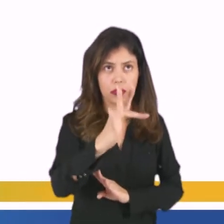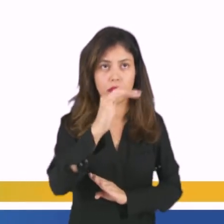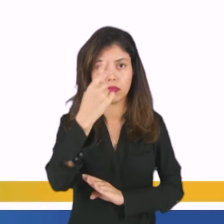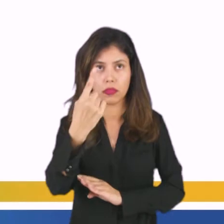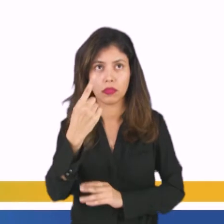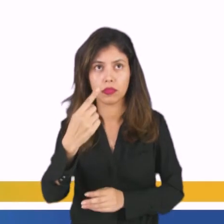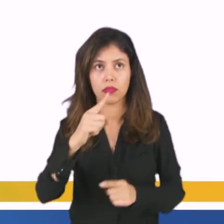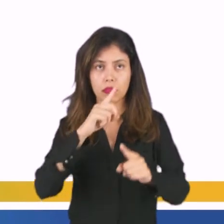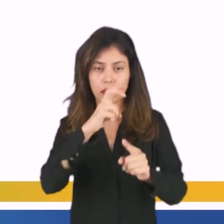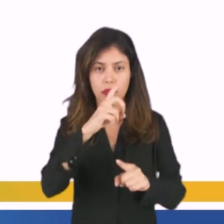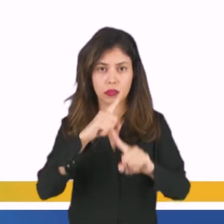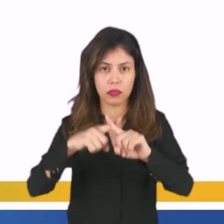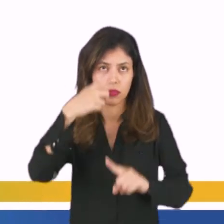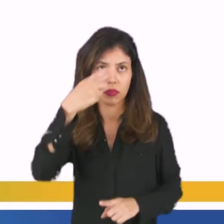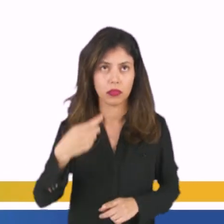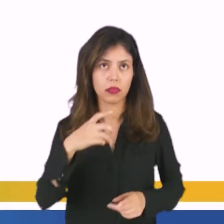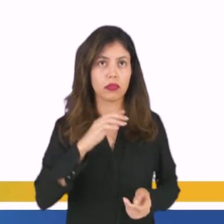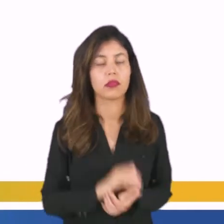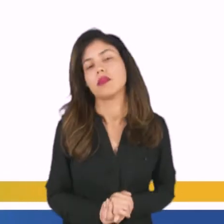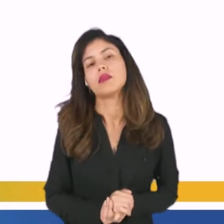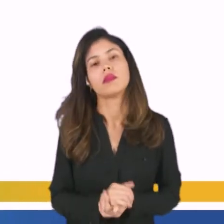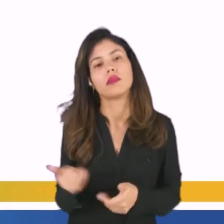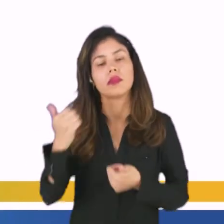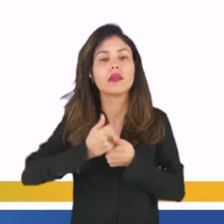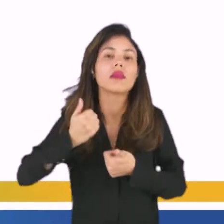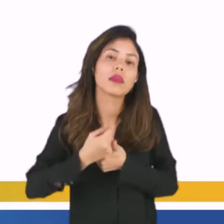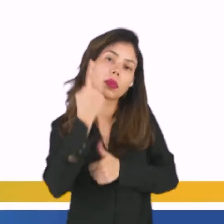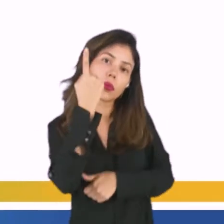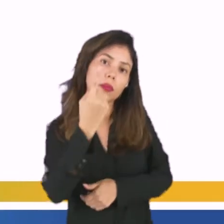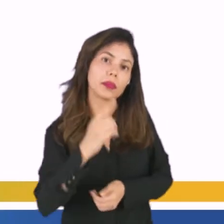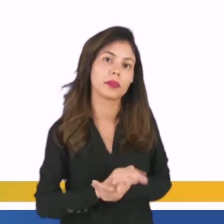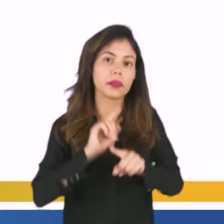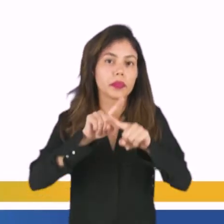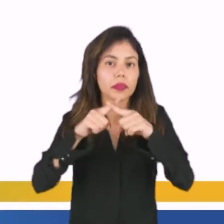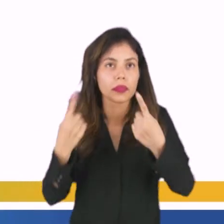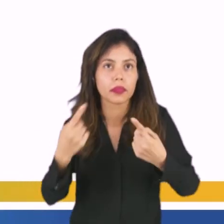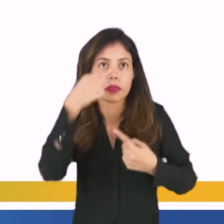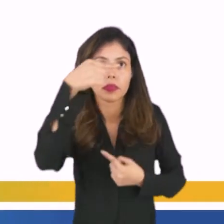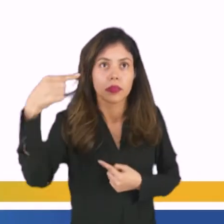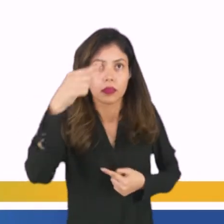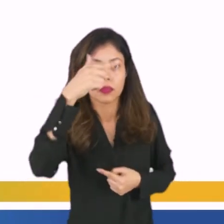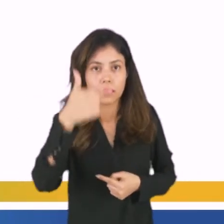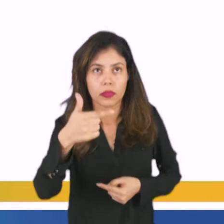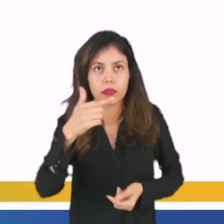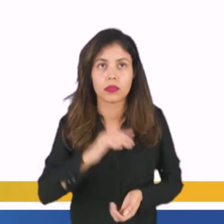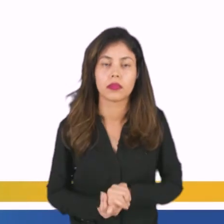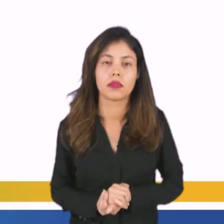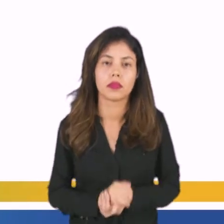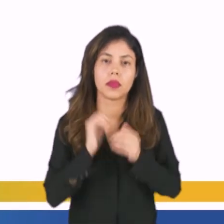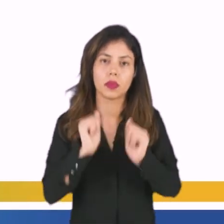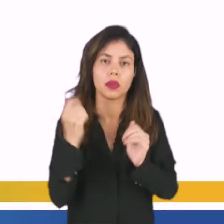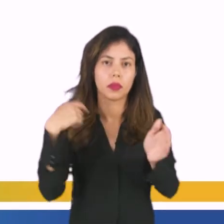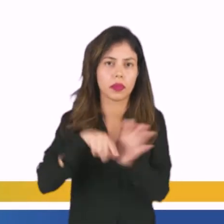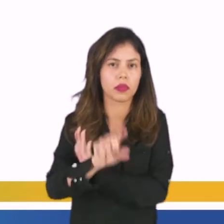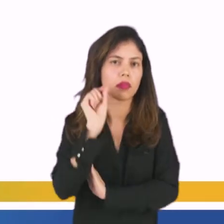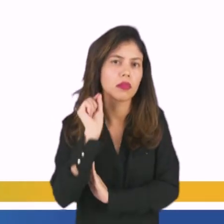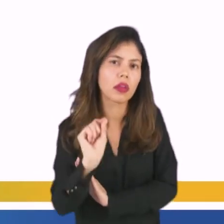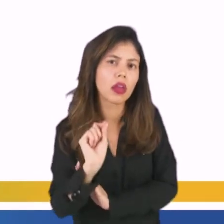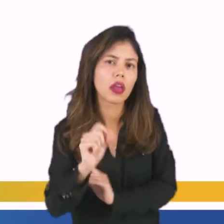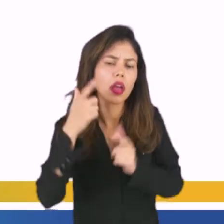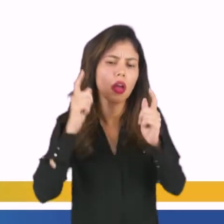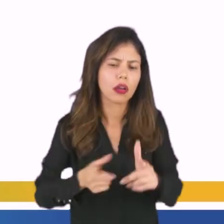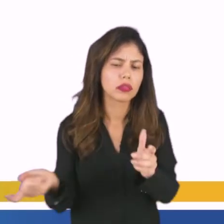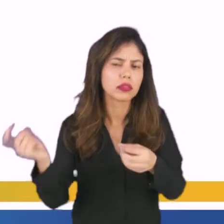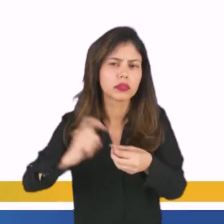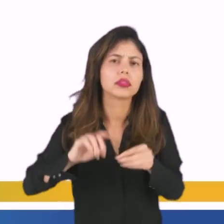5 vezes x, que aí nós vamos substituir por 1, mais menos 2. E aí você poderia me perguntar, professor, mas de